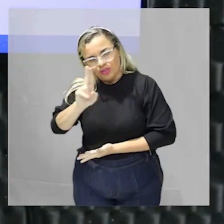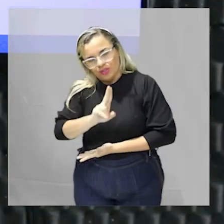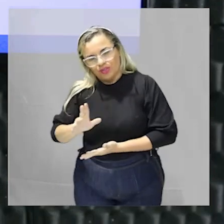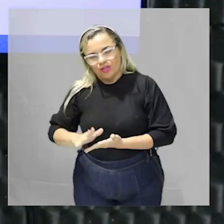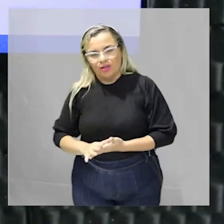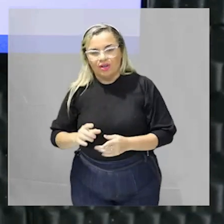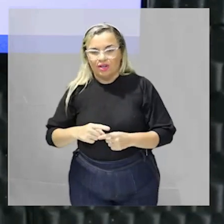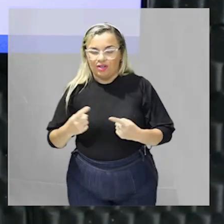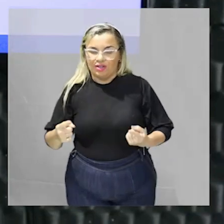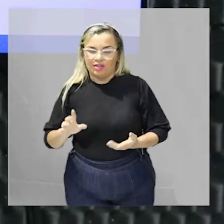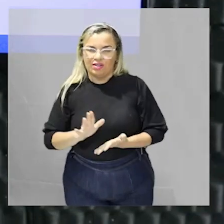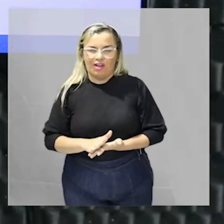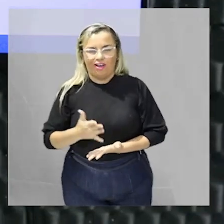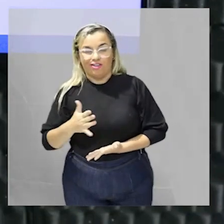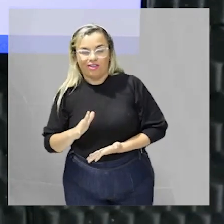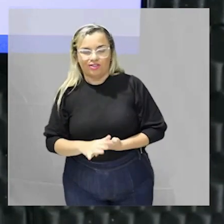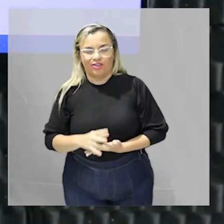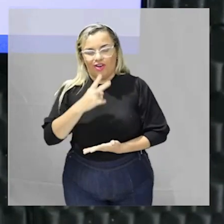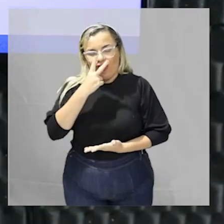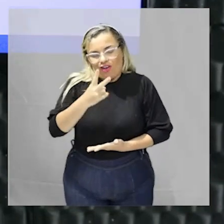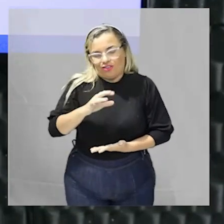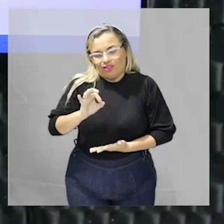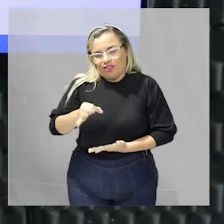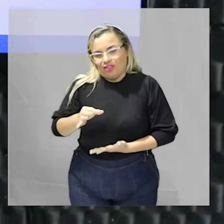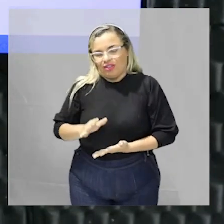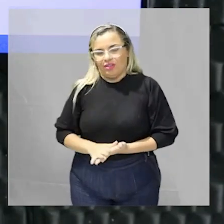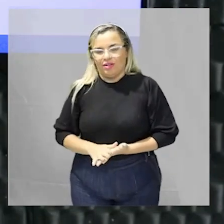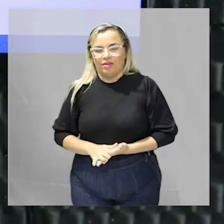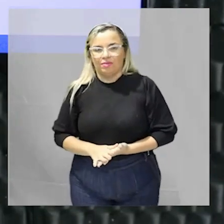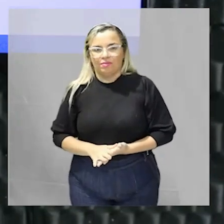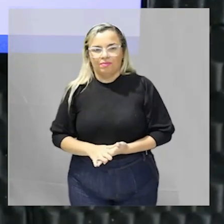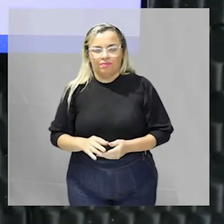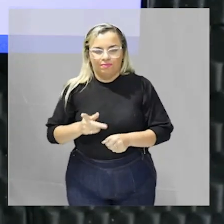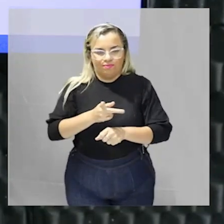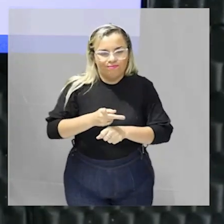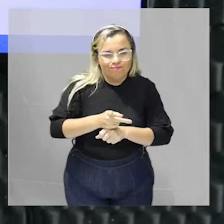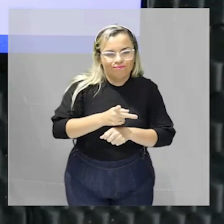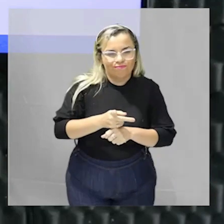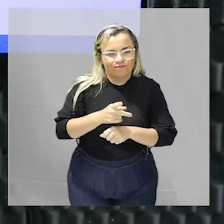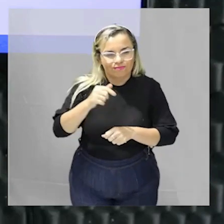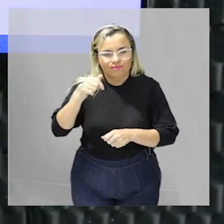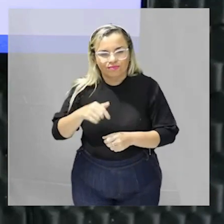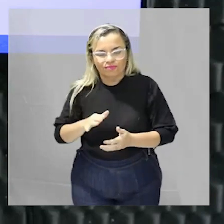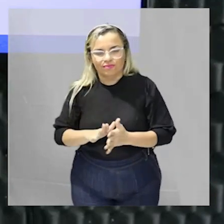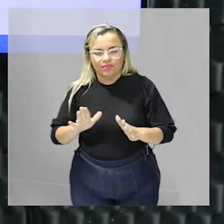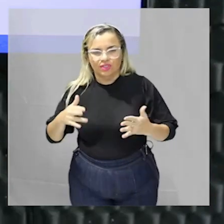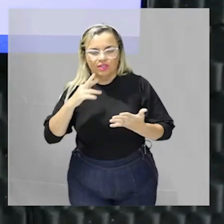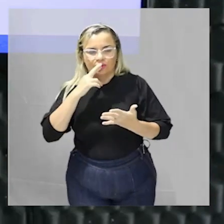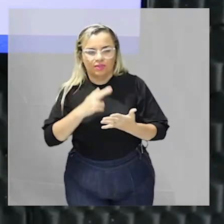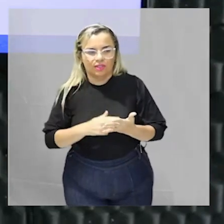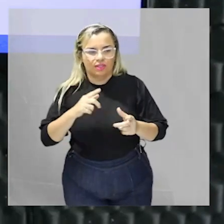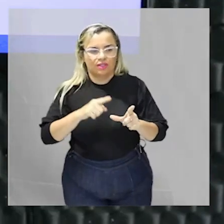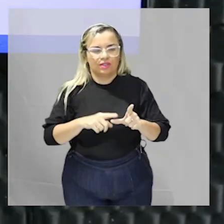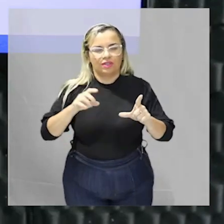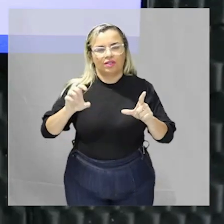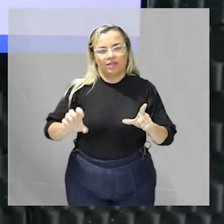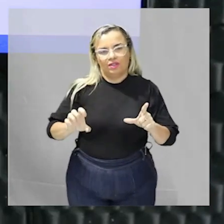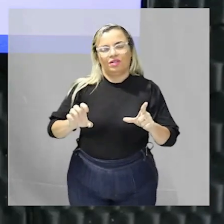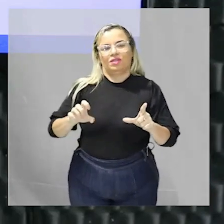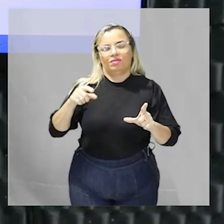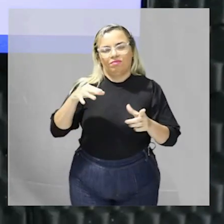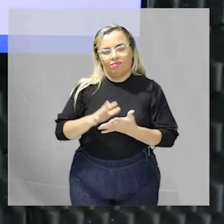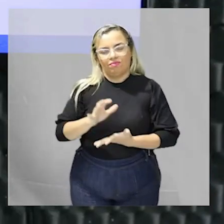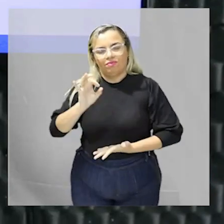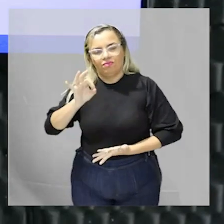que fizeram certo. Então, conversando, vocês devem ter respondido a alternativa E, que quer dizer celebrar o êxito